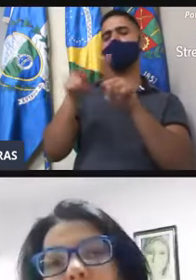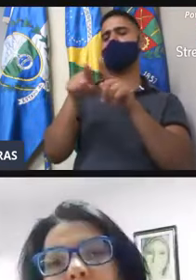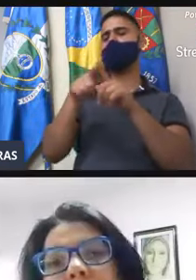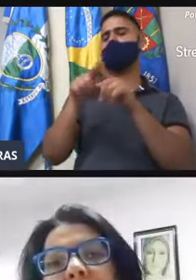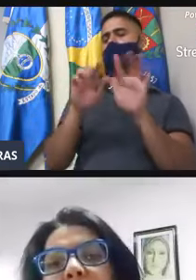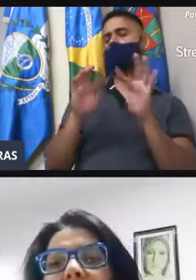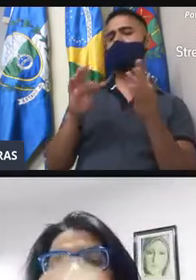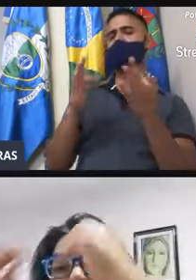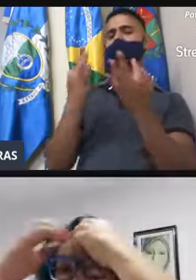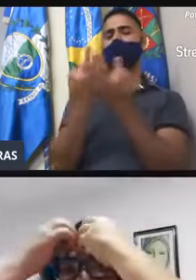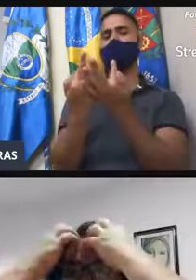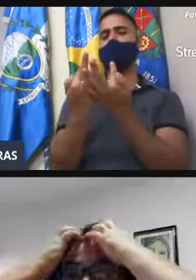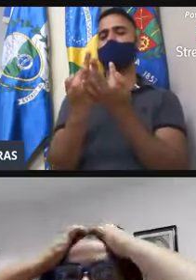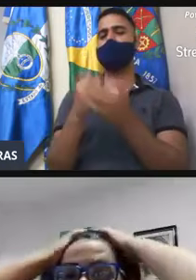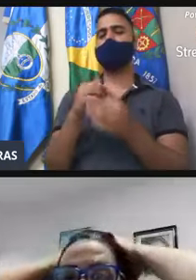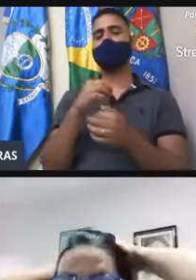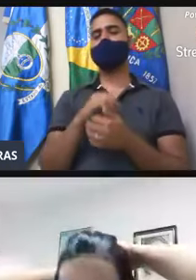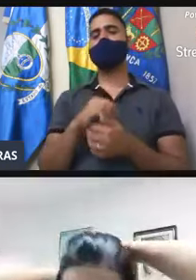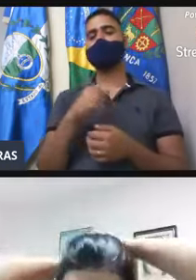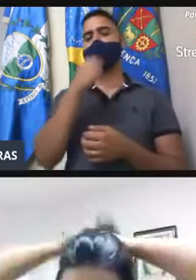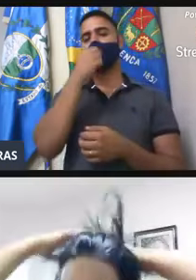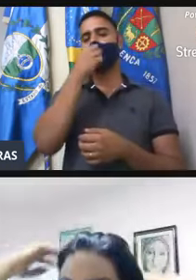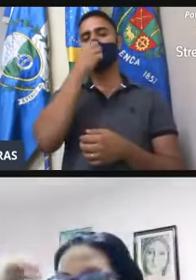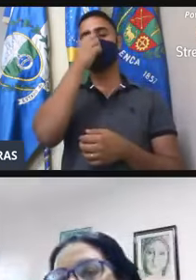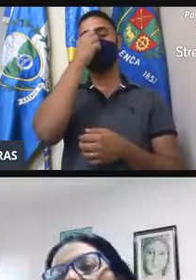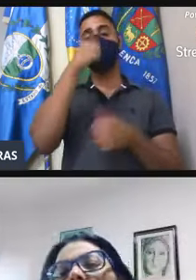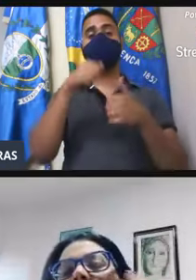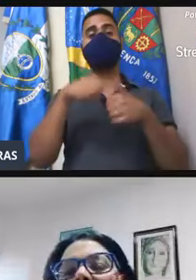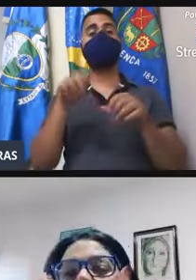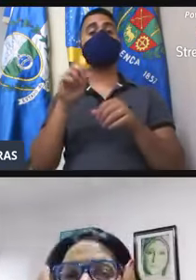cadeia familiar daquela pessoa. Fica como uma